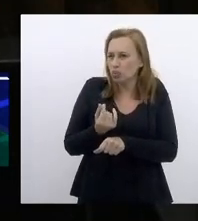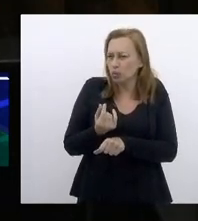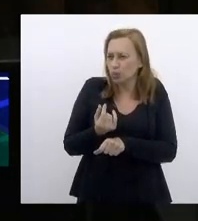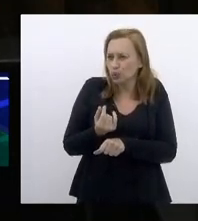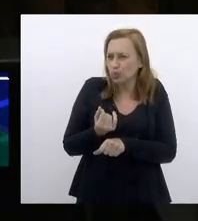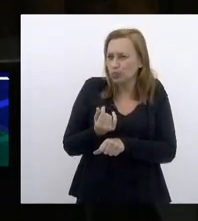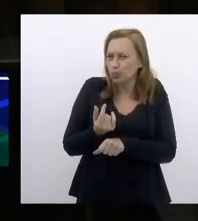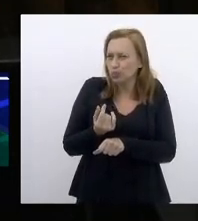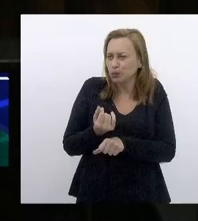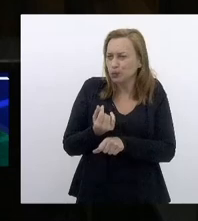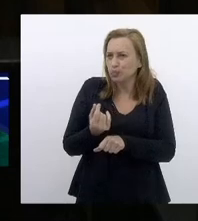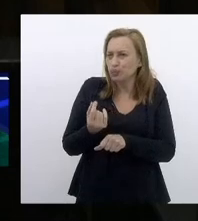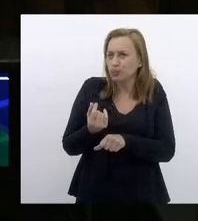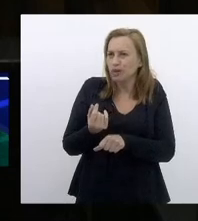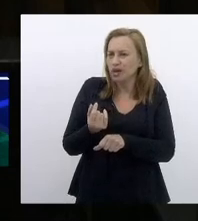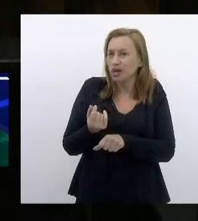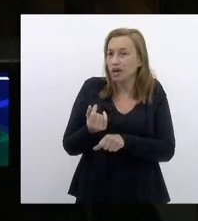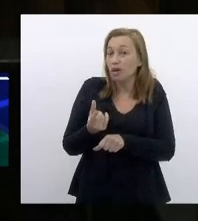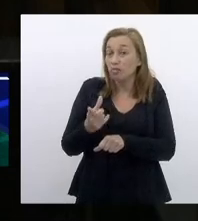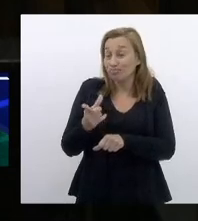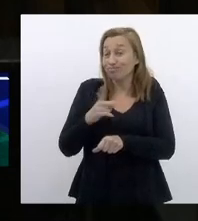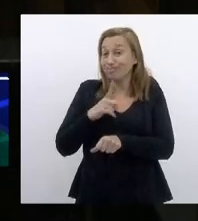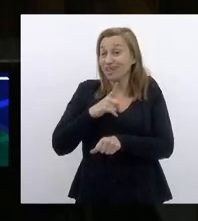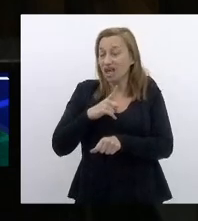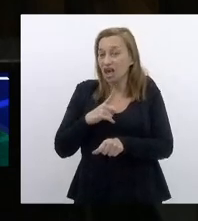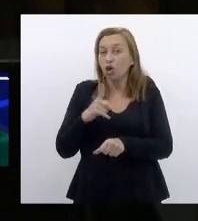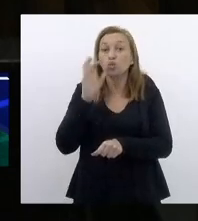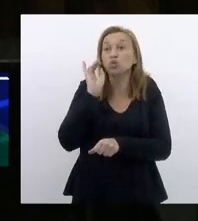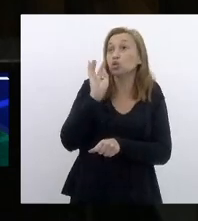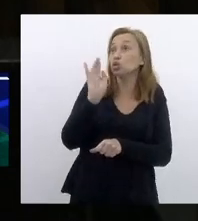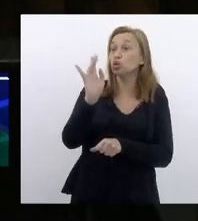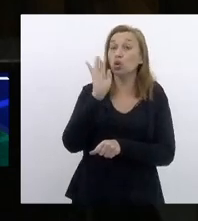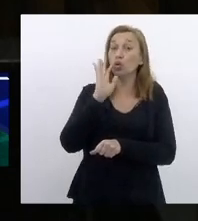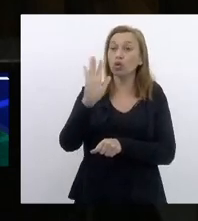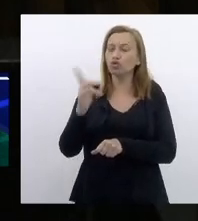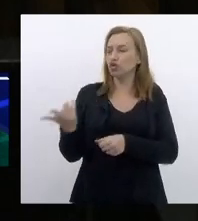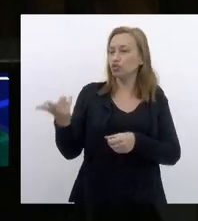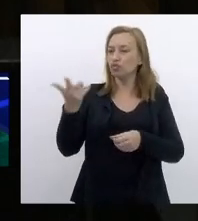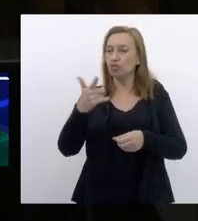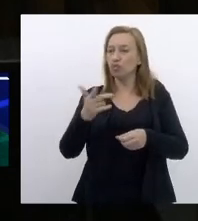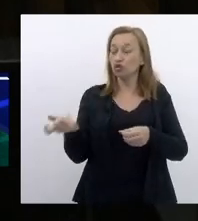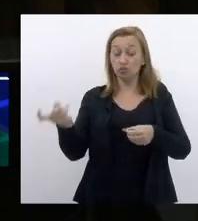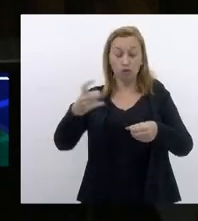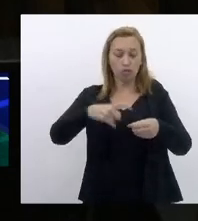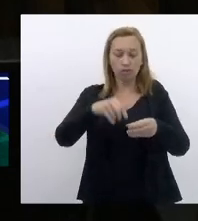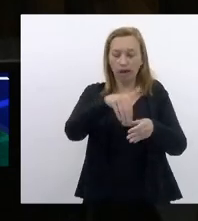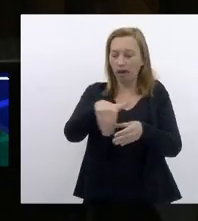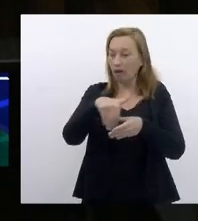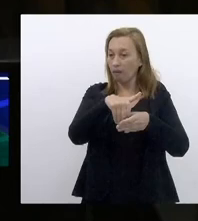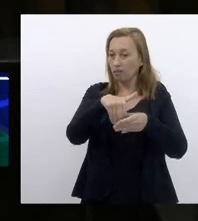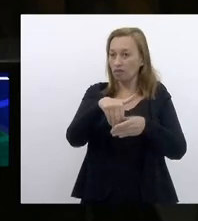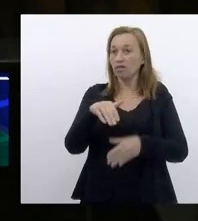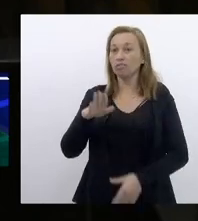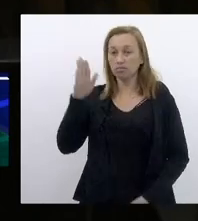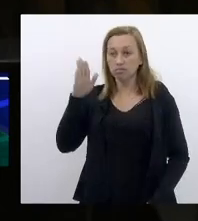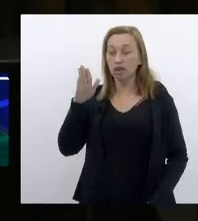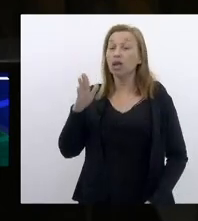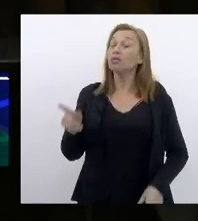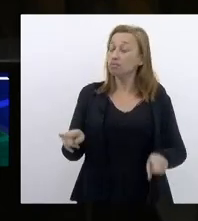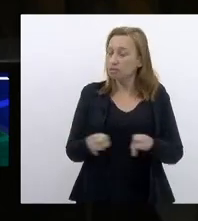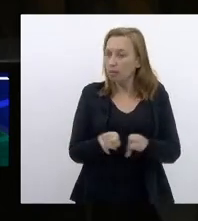poder prover os sonhos de reeleição, mas também para